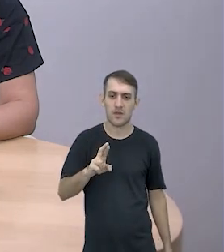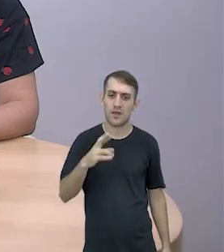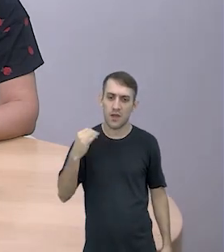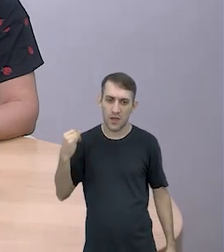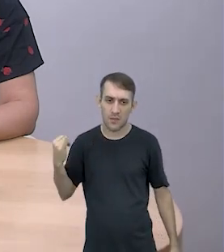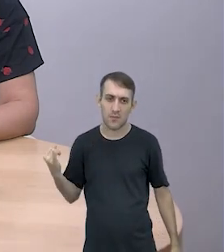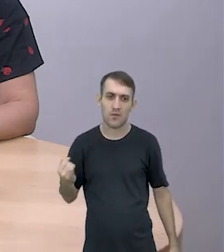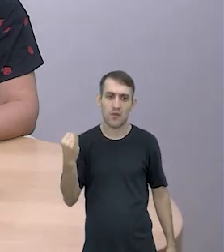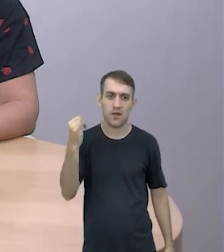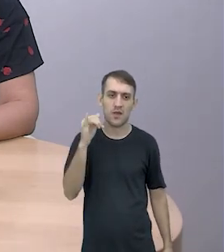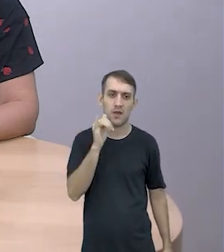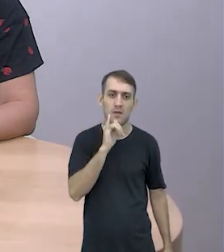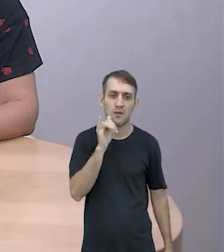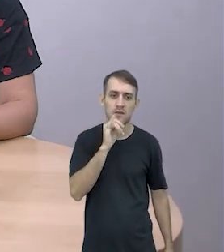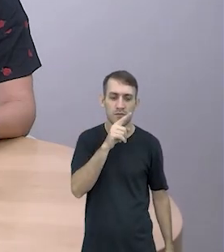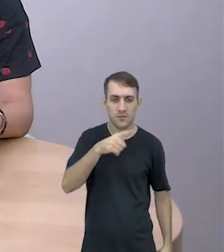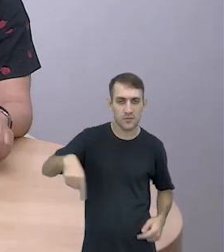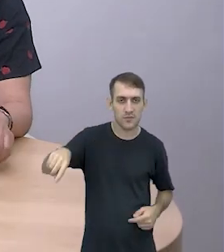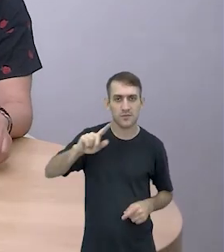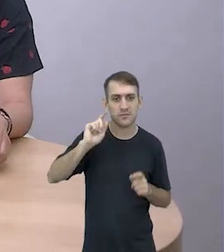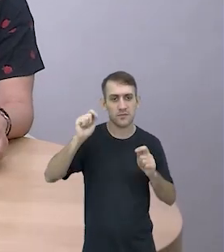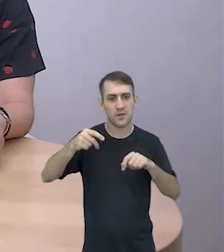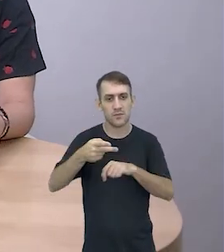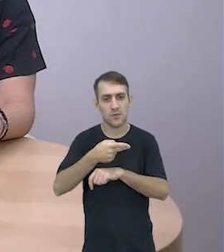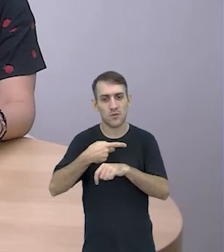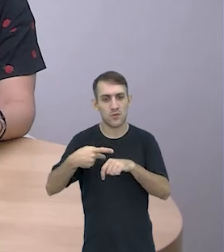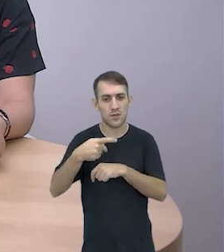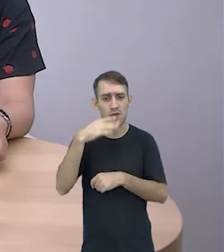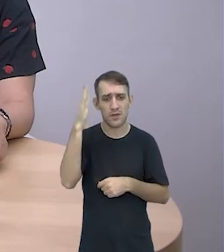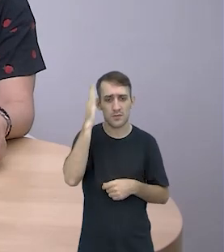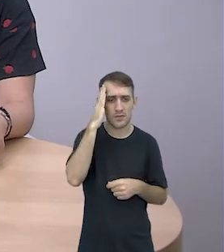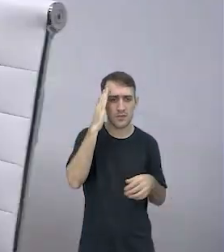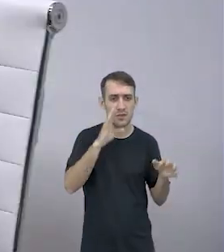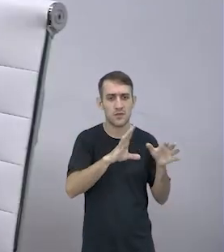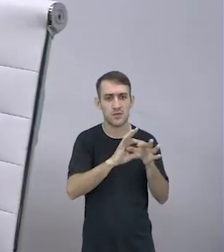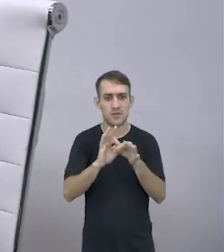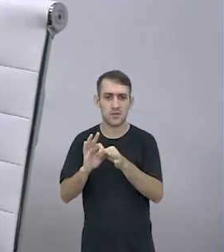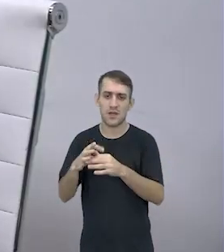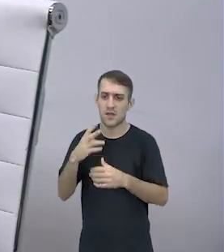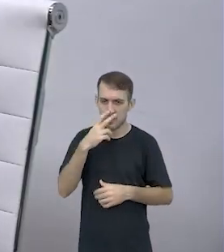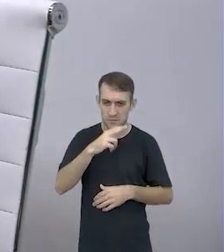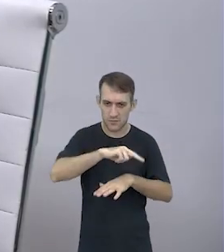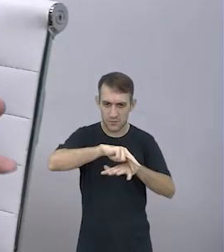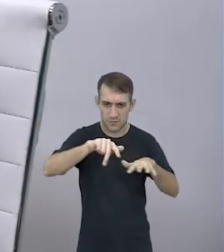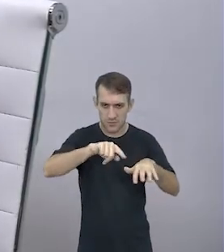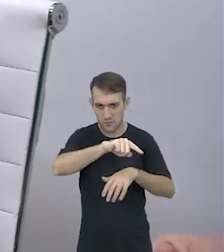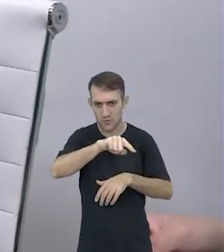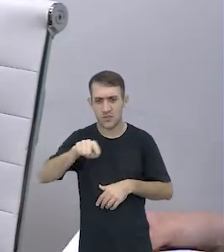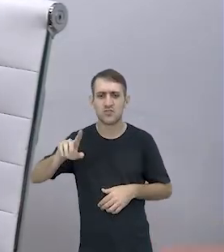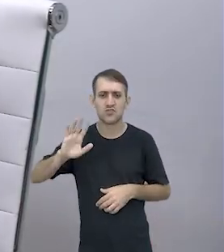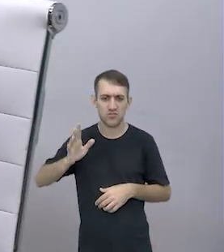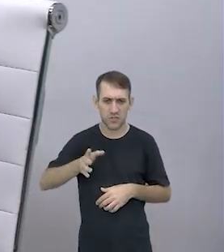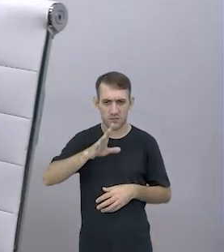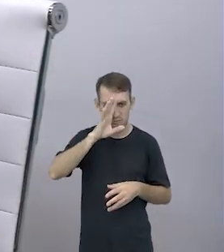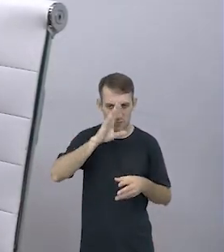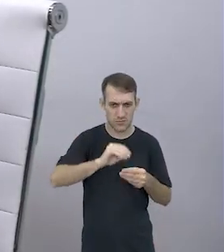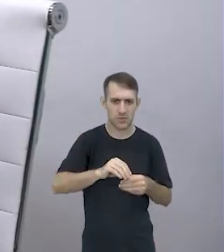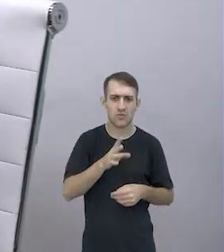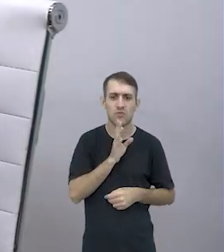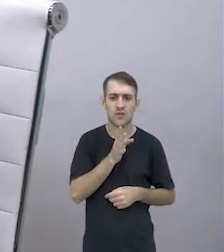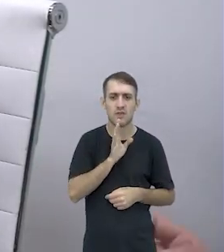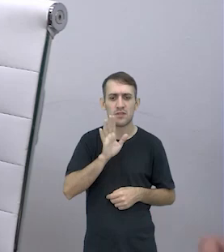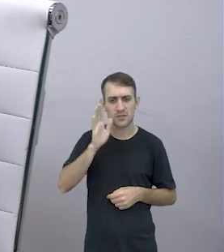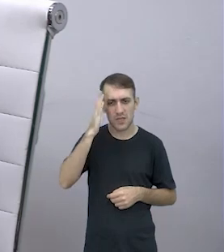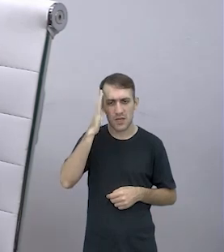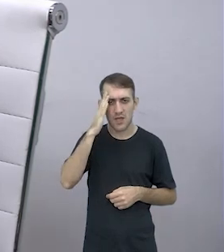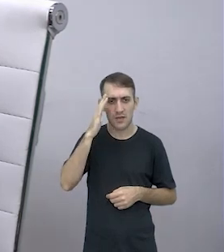professora, se puder procurar entender mais esse contexto, acho que muitos já ouviram falar.